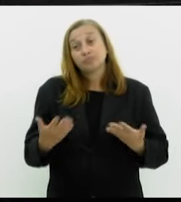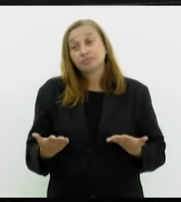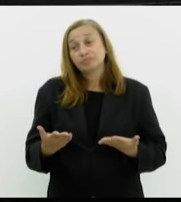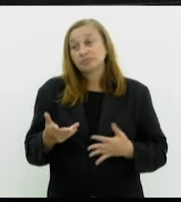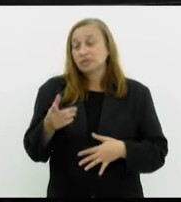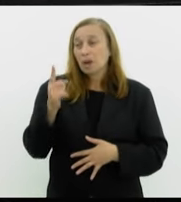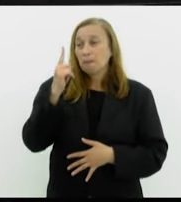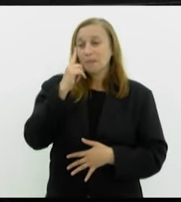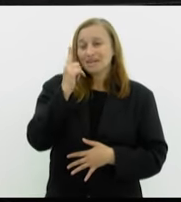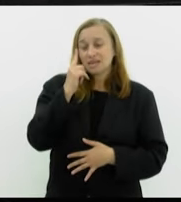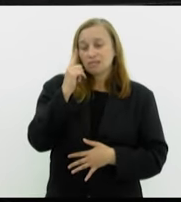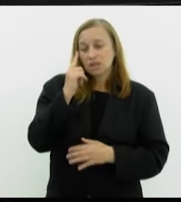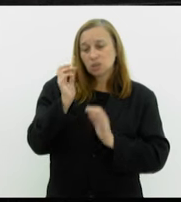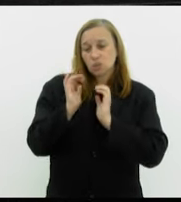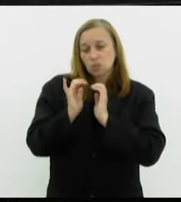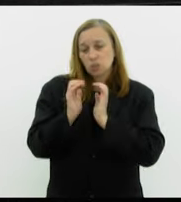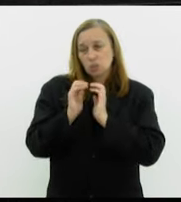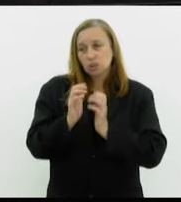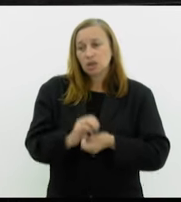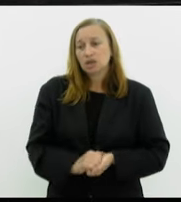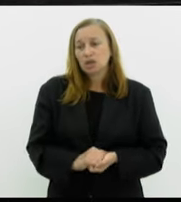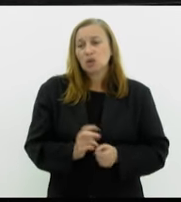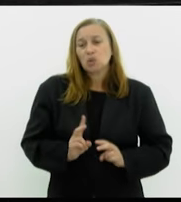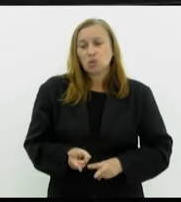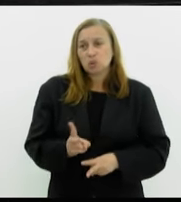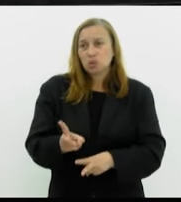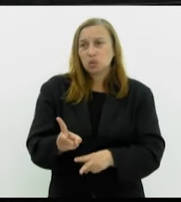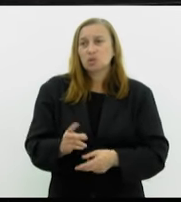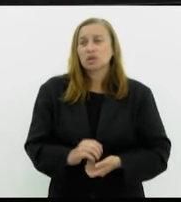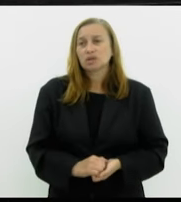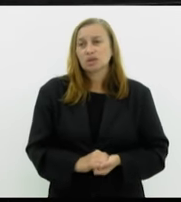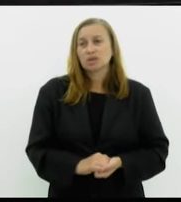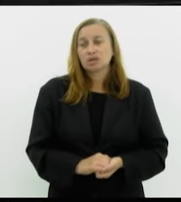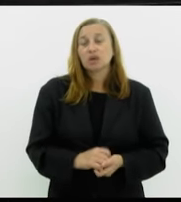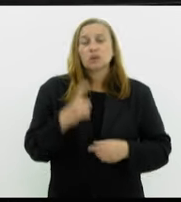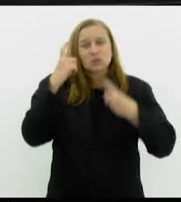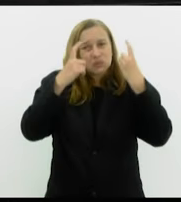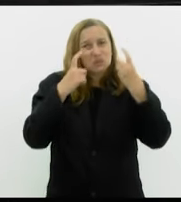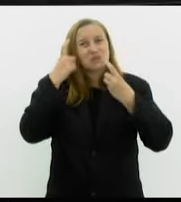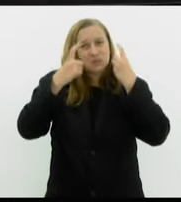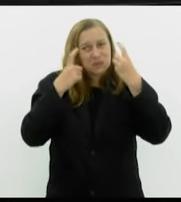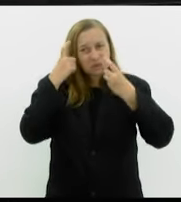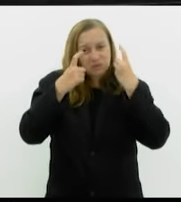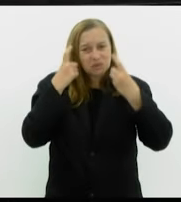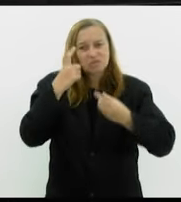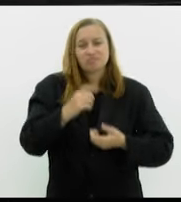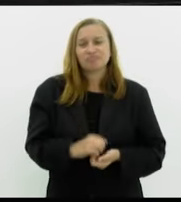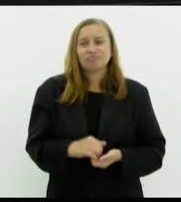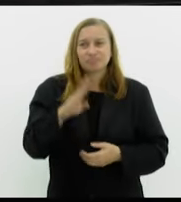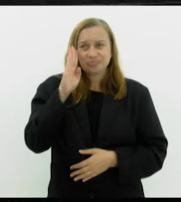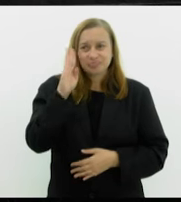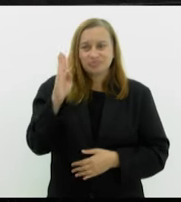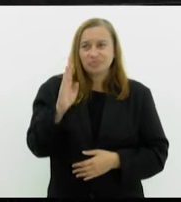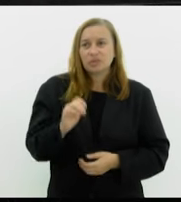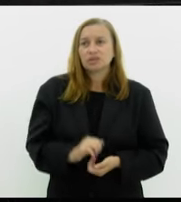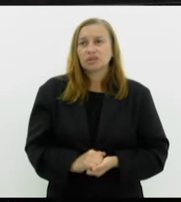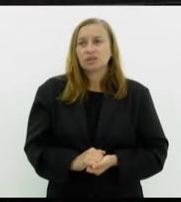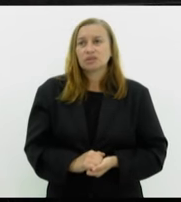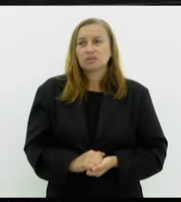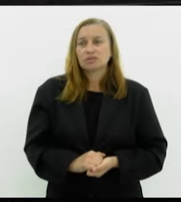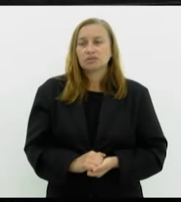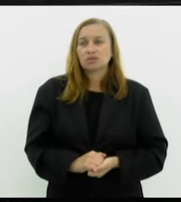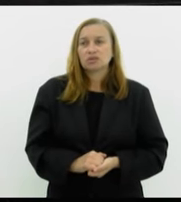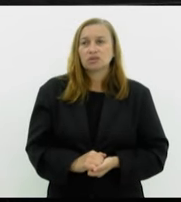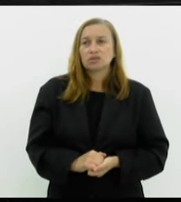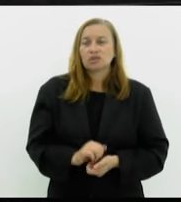essas reflexões, porque continuo muito, muito preocupado, principalmente pelo estado